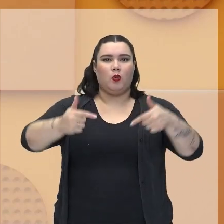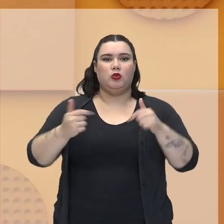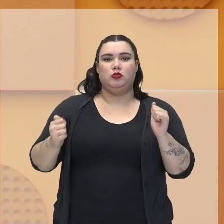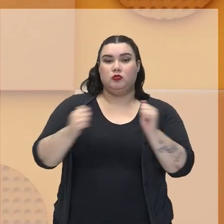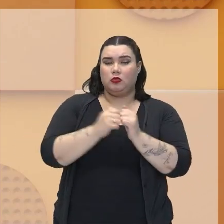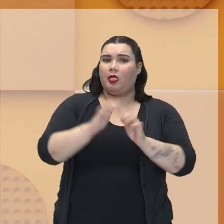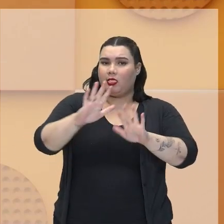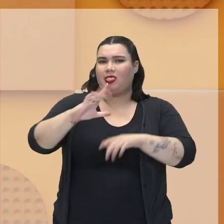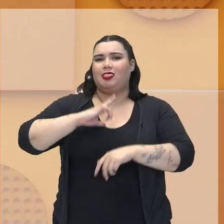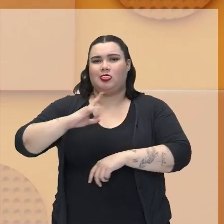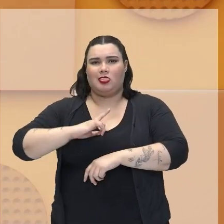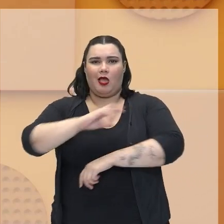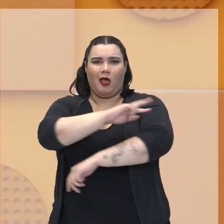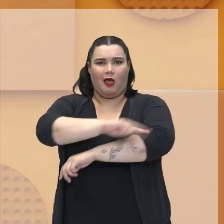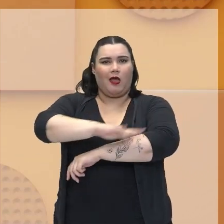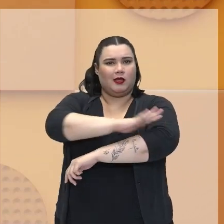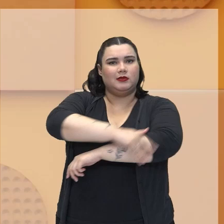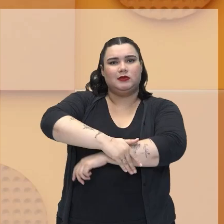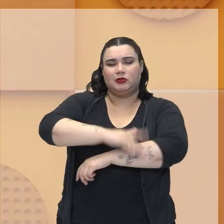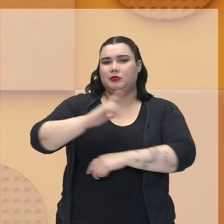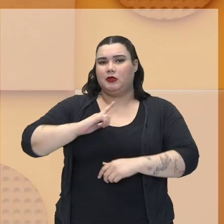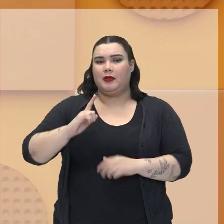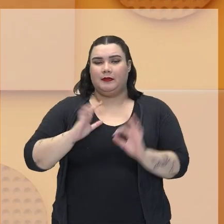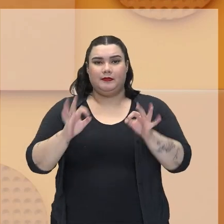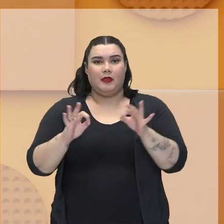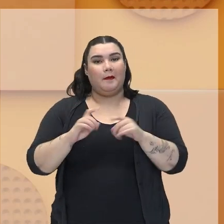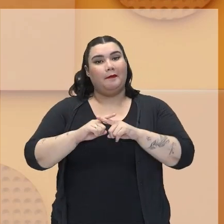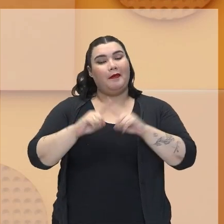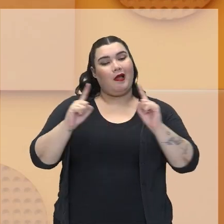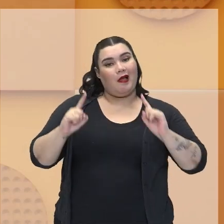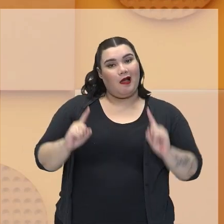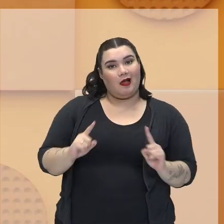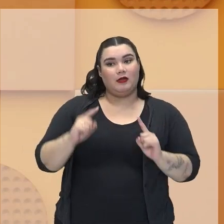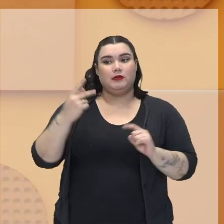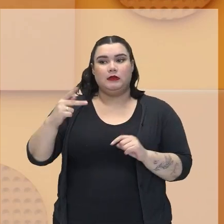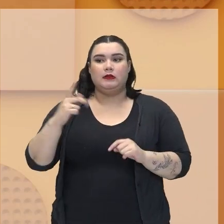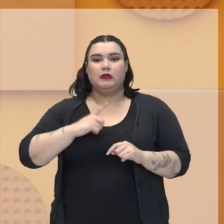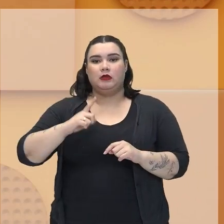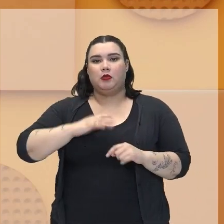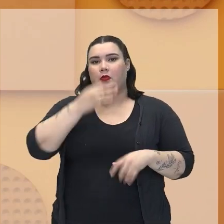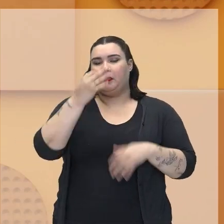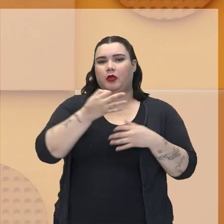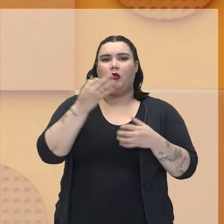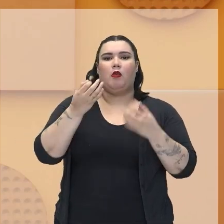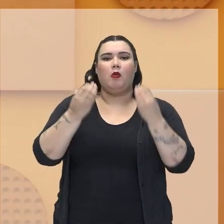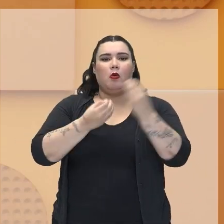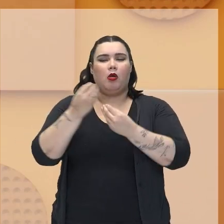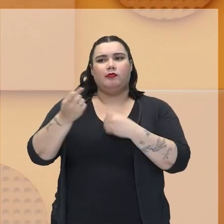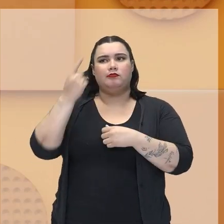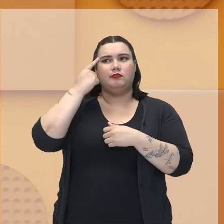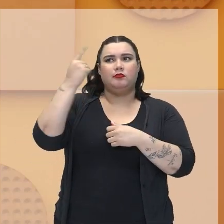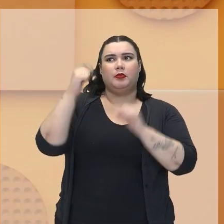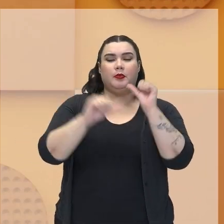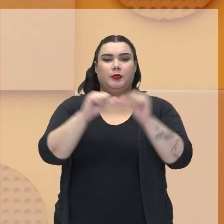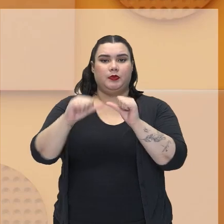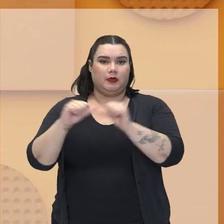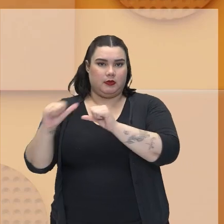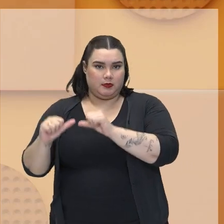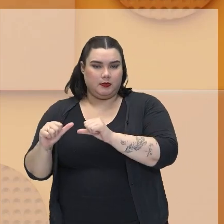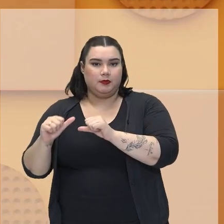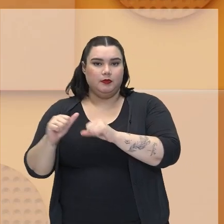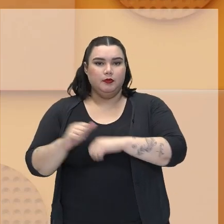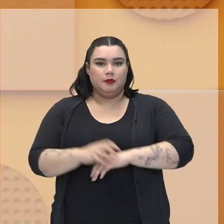racismo dentro do próprio Exército, mas as ideias abolicionistas começaram a florescer dentro daquele